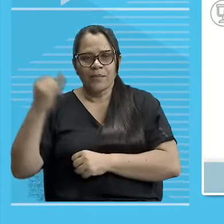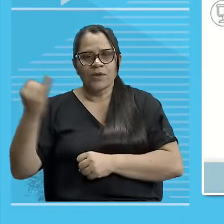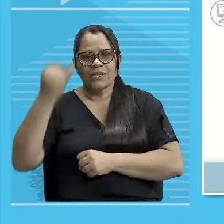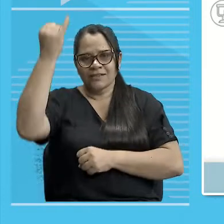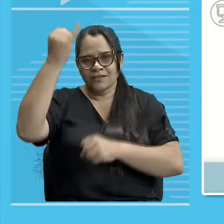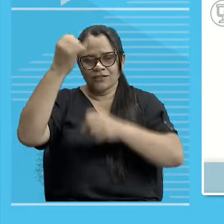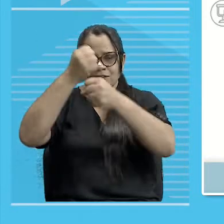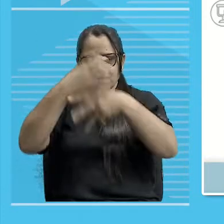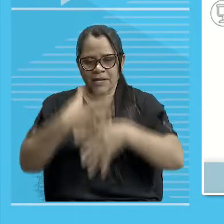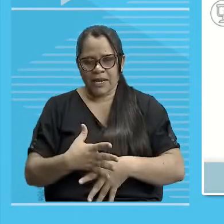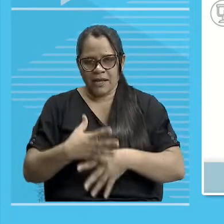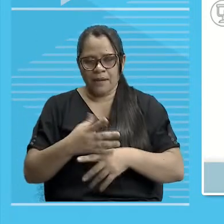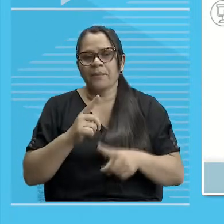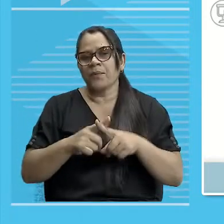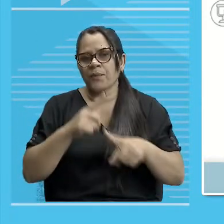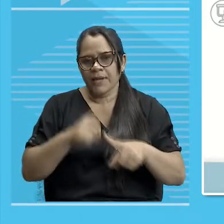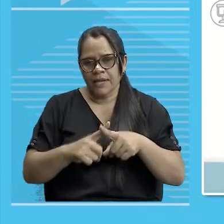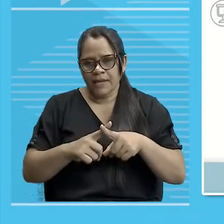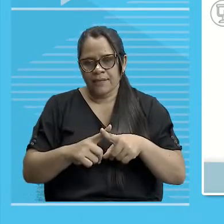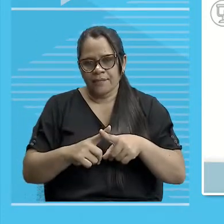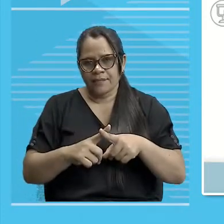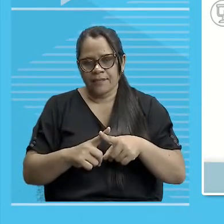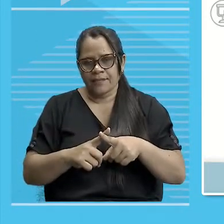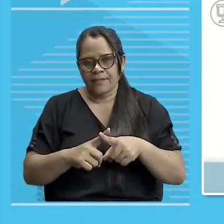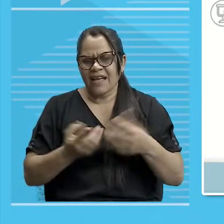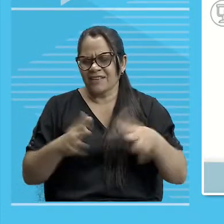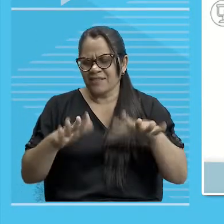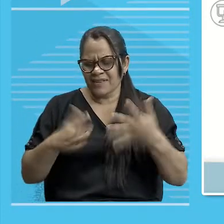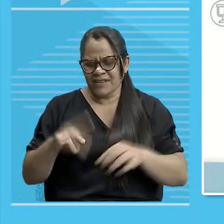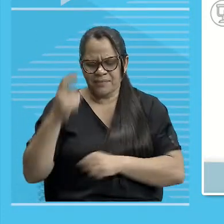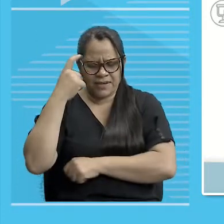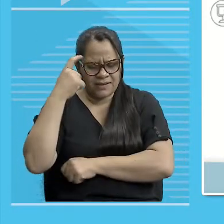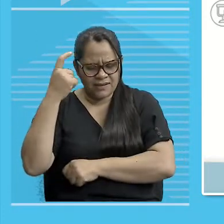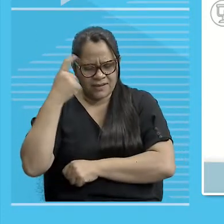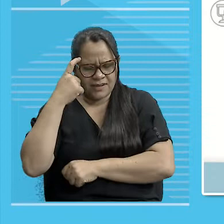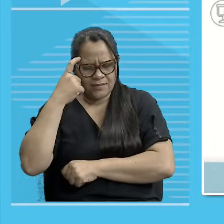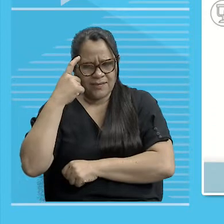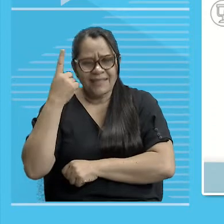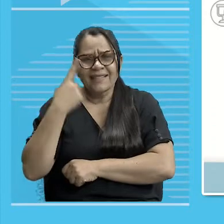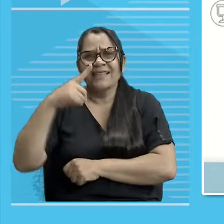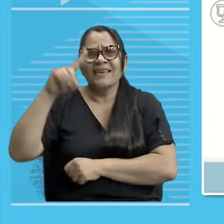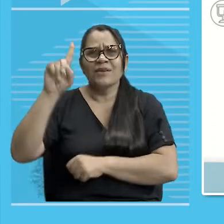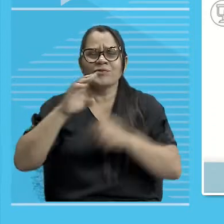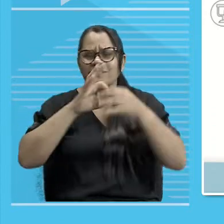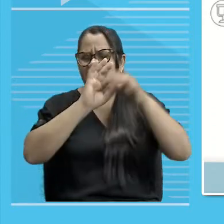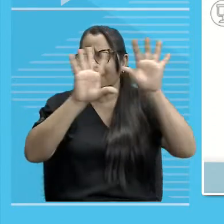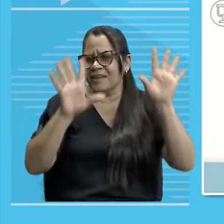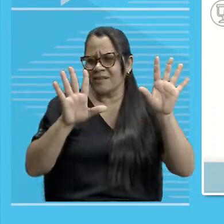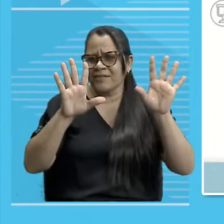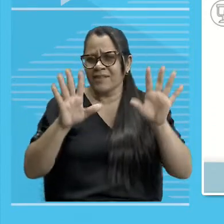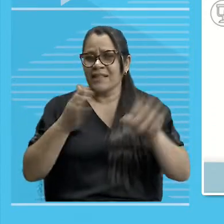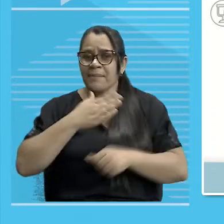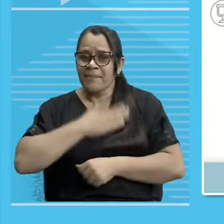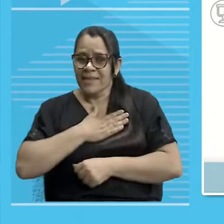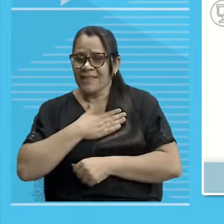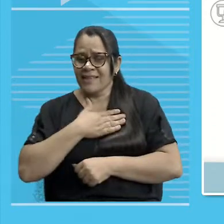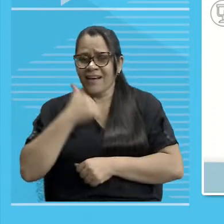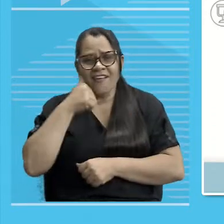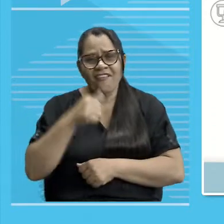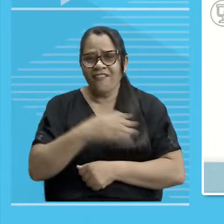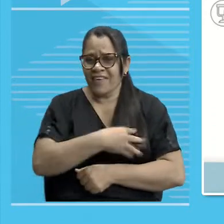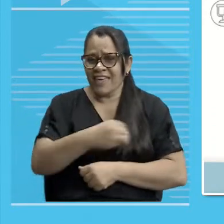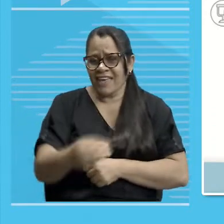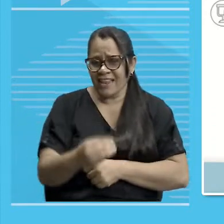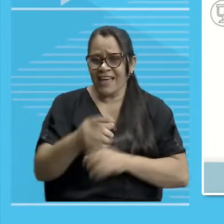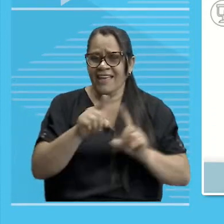quê? Porque, gente, às vezes você fica pensando, meu Deus, Deus me livre da minha filha engravidar. Deus